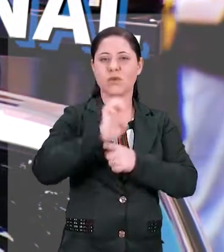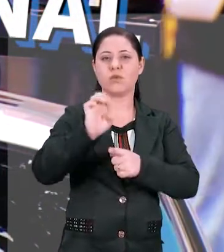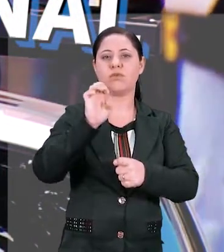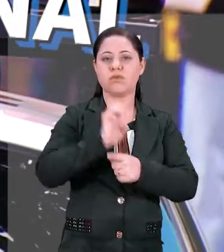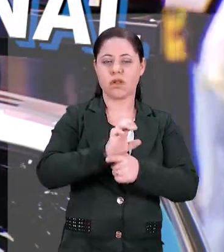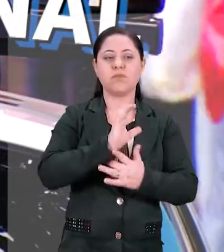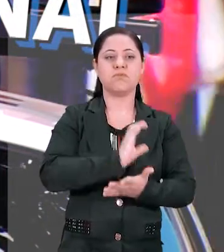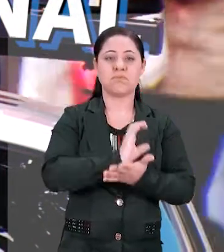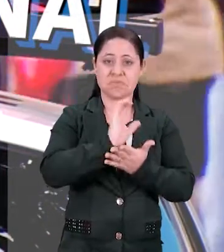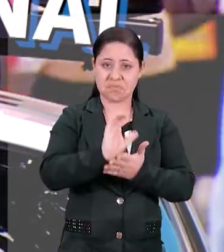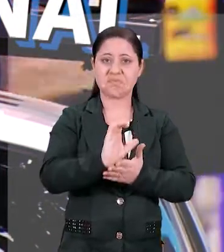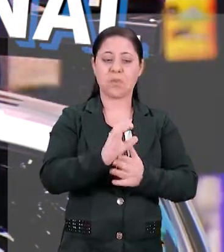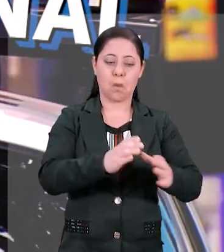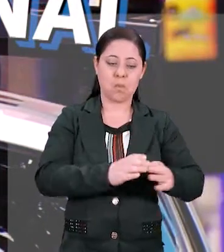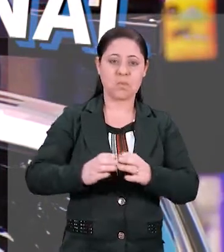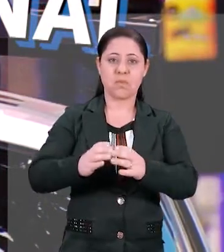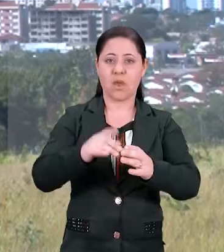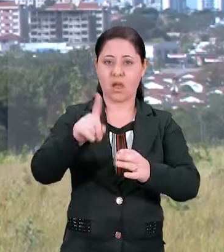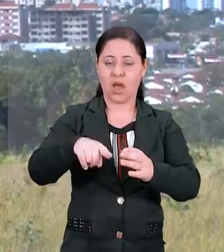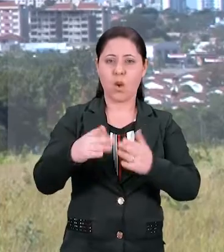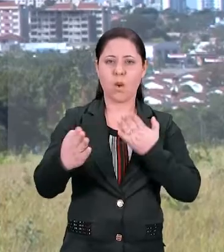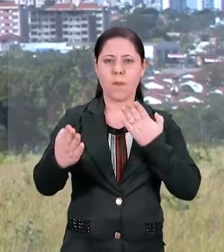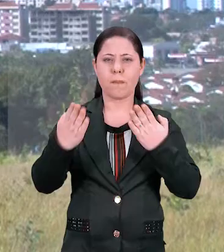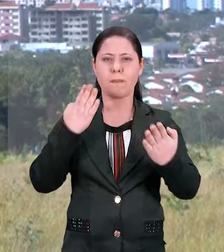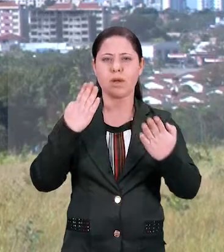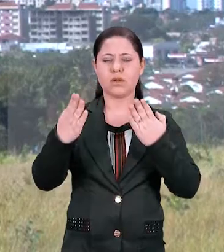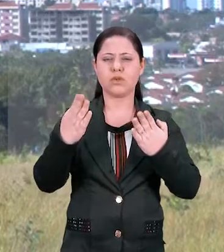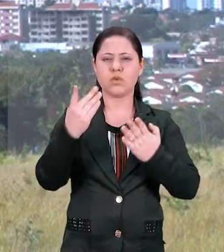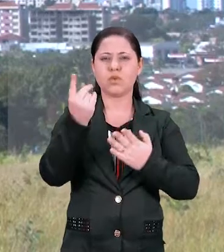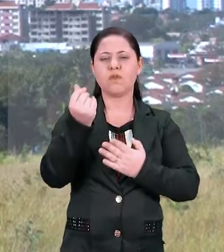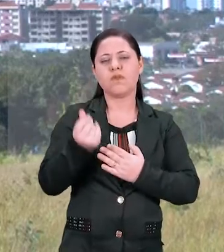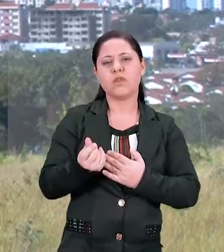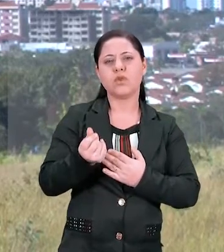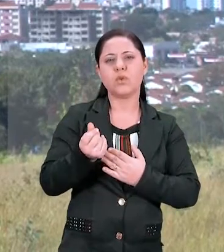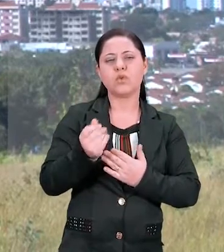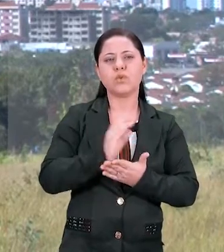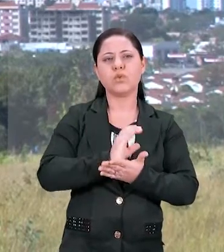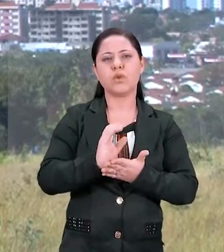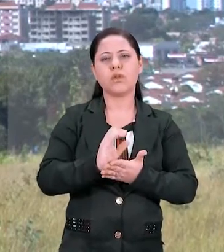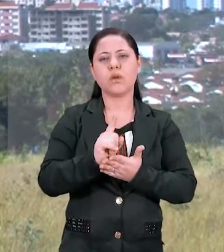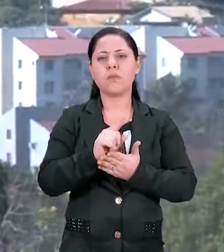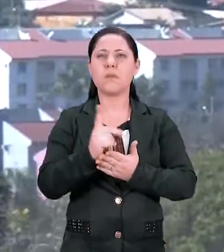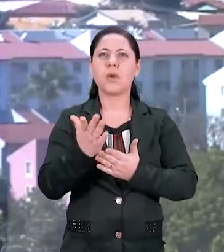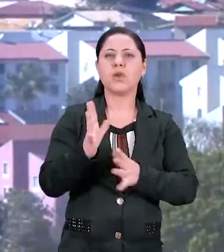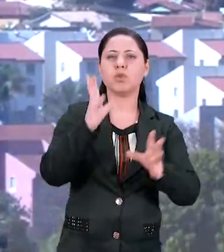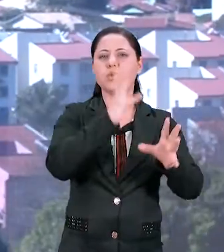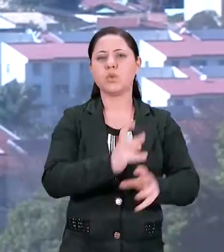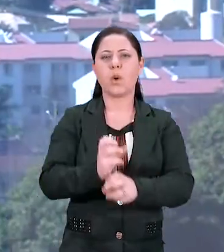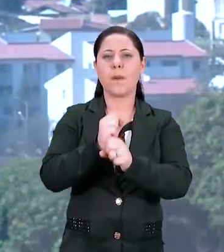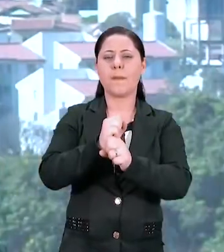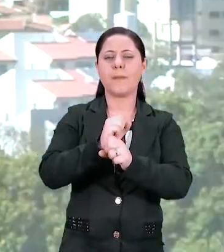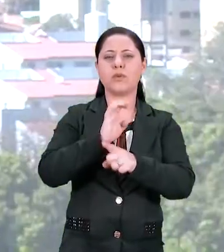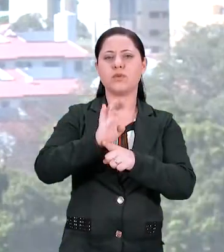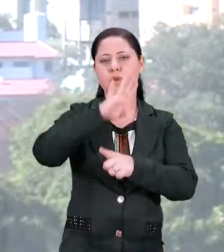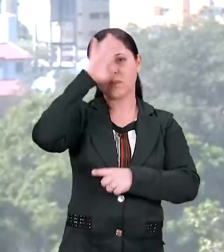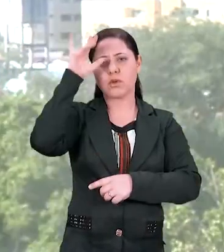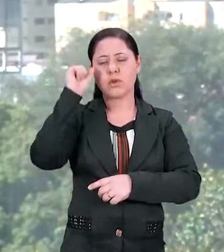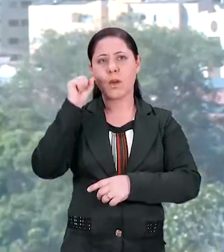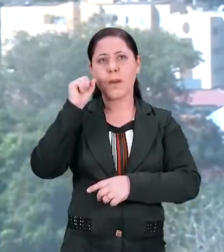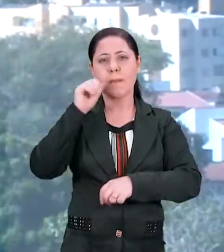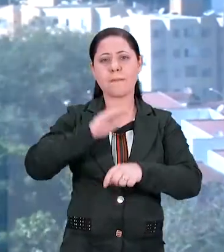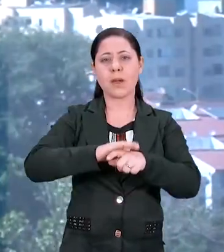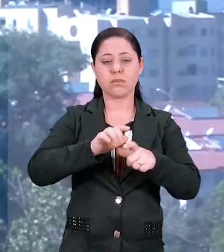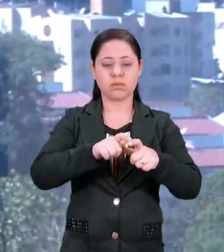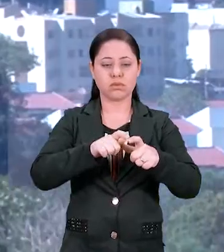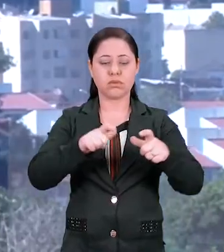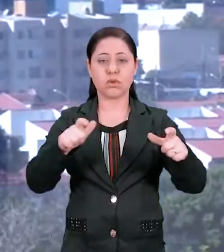de investimento no setor. Comparativamente, os valores empenhados per capita em Mato Grosso do Sul são